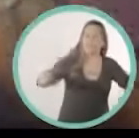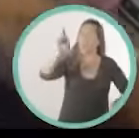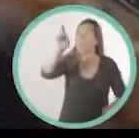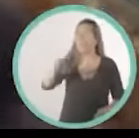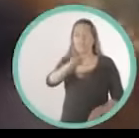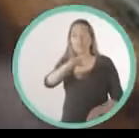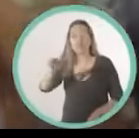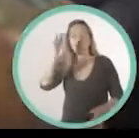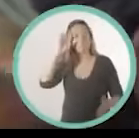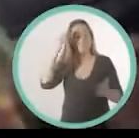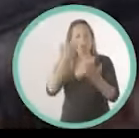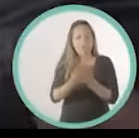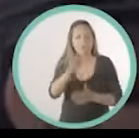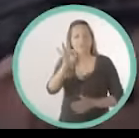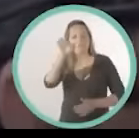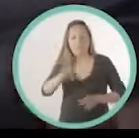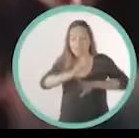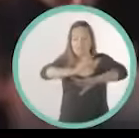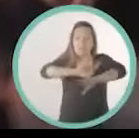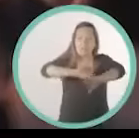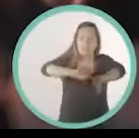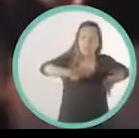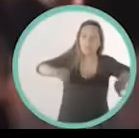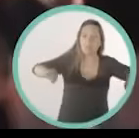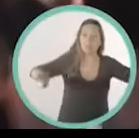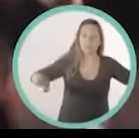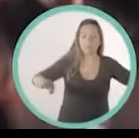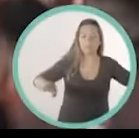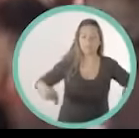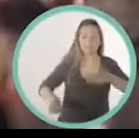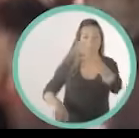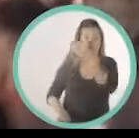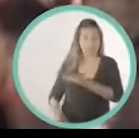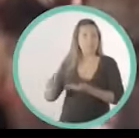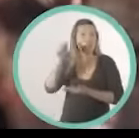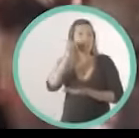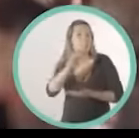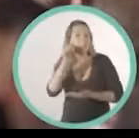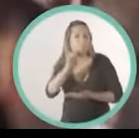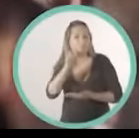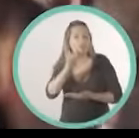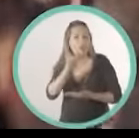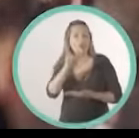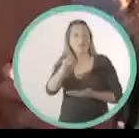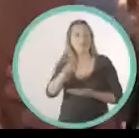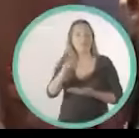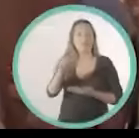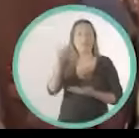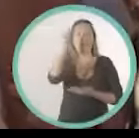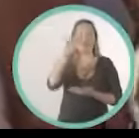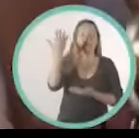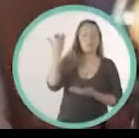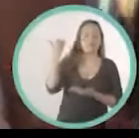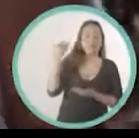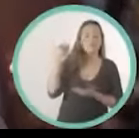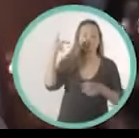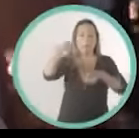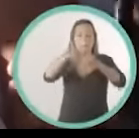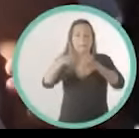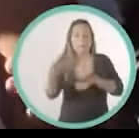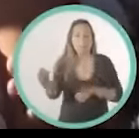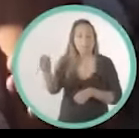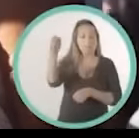mas principalmente de vários sonhos diferentes. Essa moça aqui foi aquela que tomou uma pedrada em função da